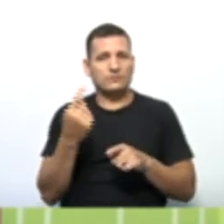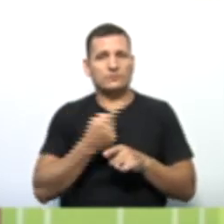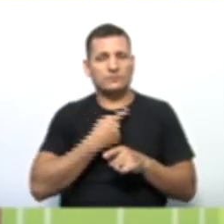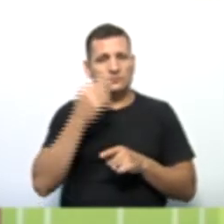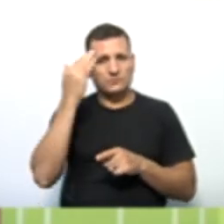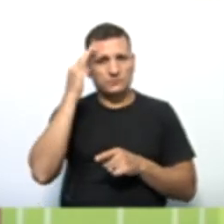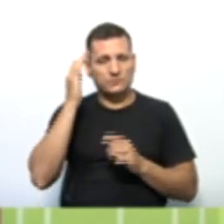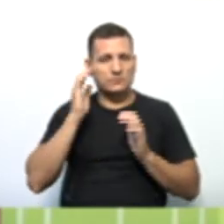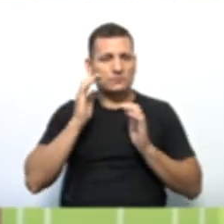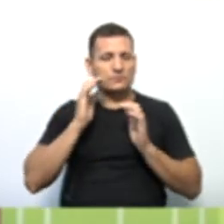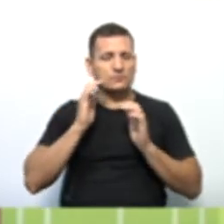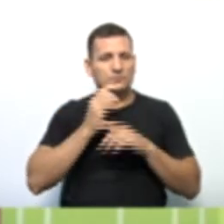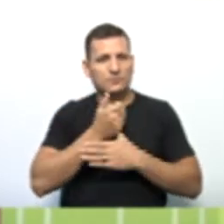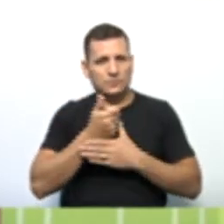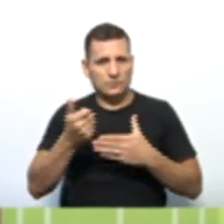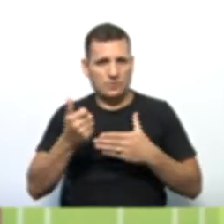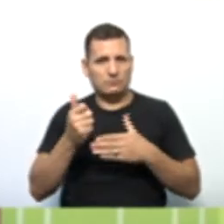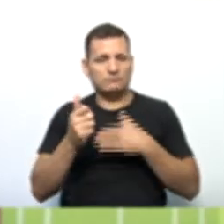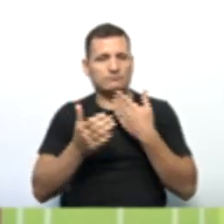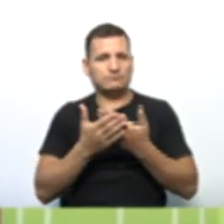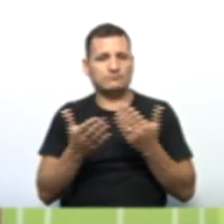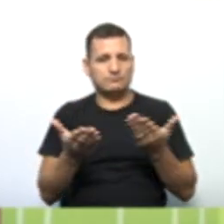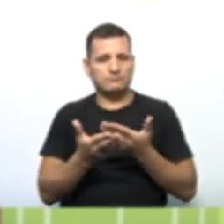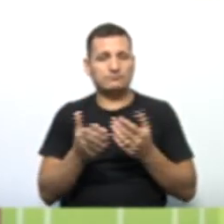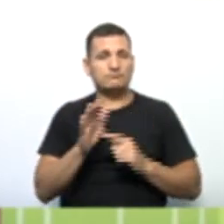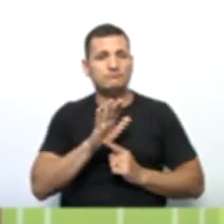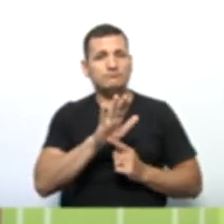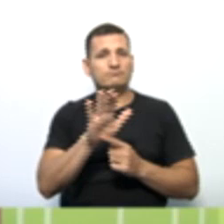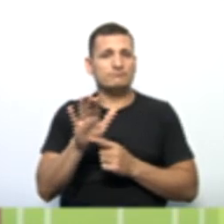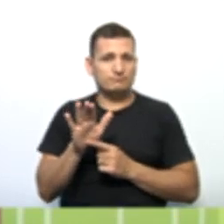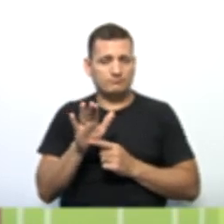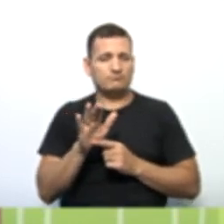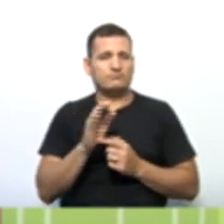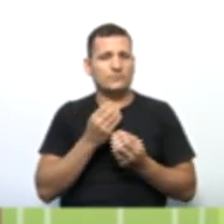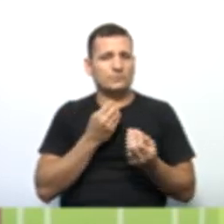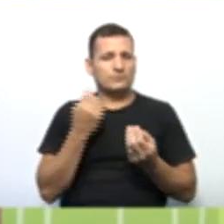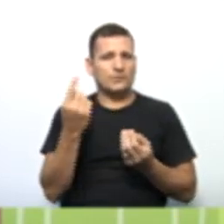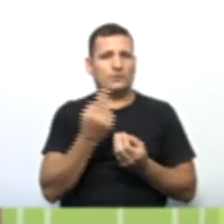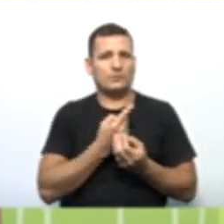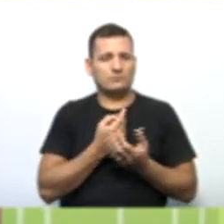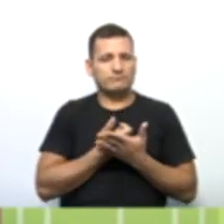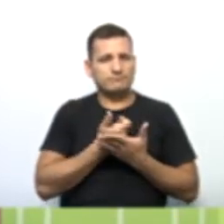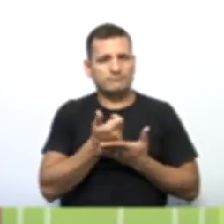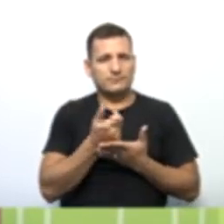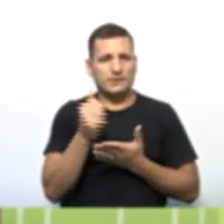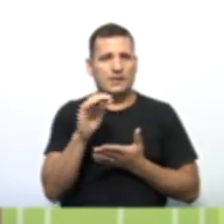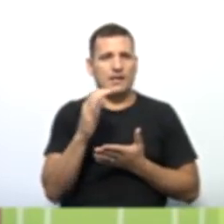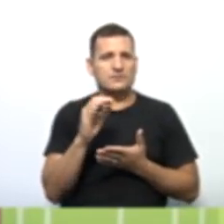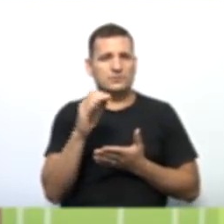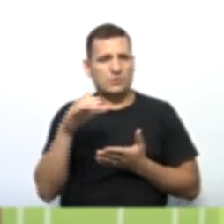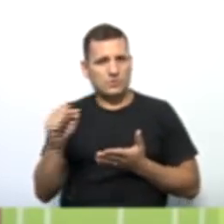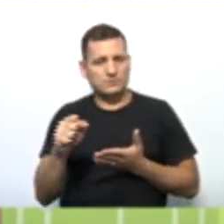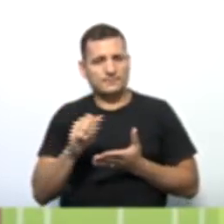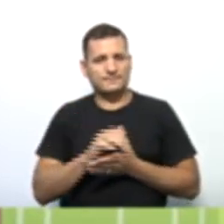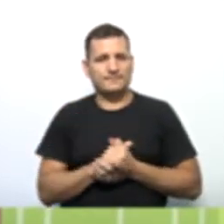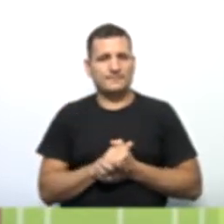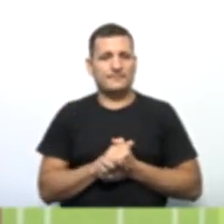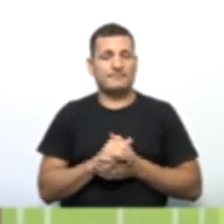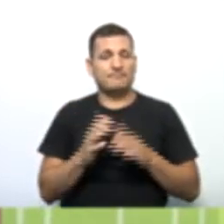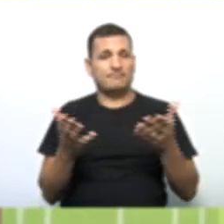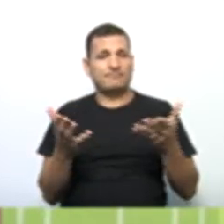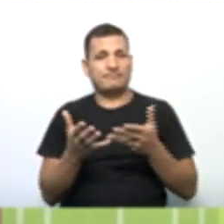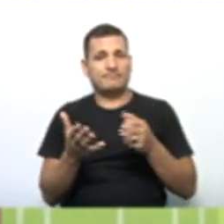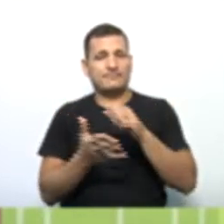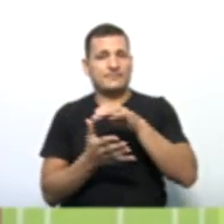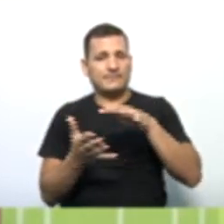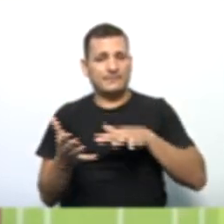concepções morais ainda no dia de hoje e que vão ajudar a definir nossas ações. Mas vamos para uma atividade que vocês devem estar aí com certeza